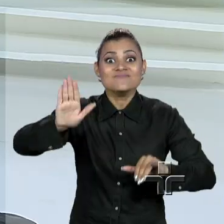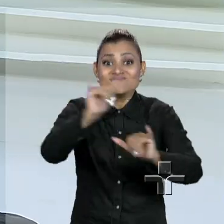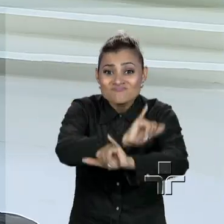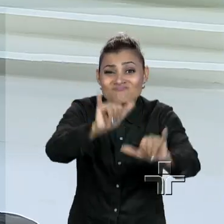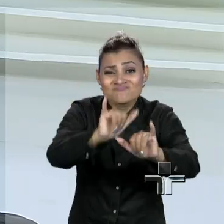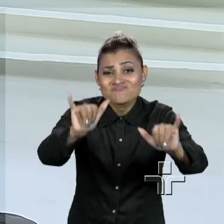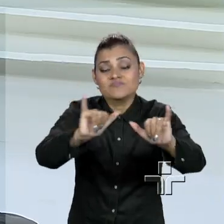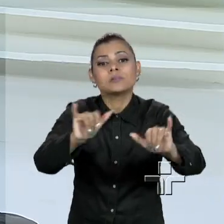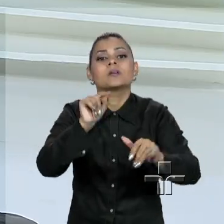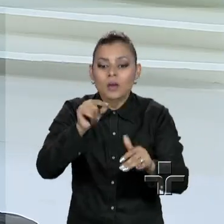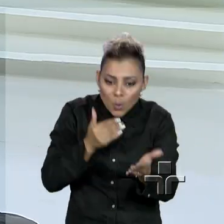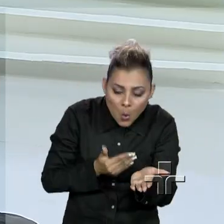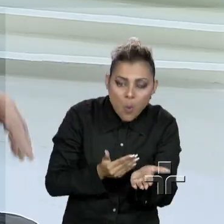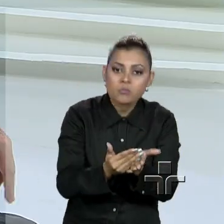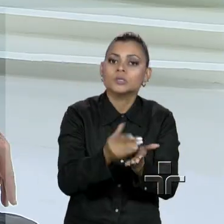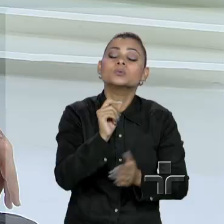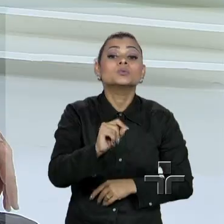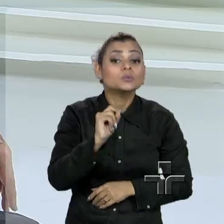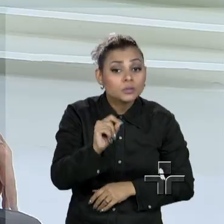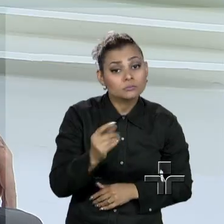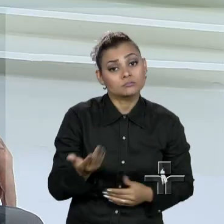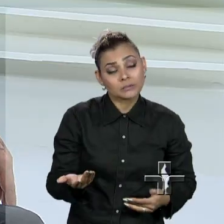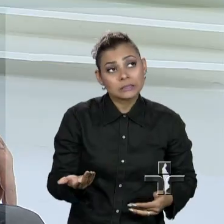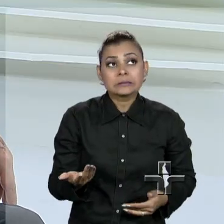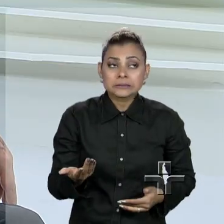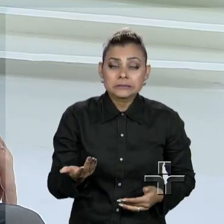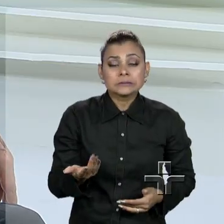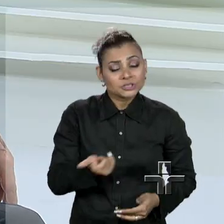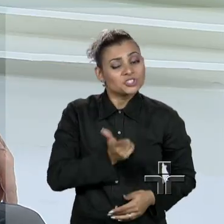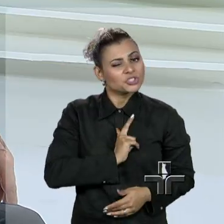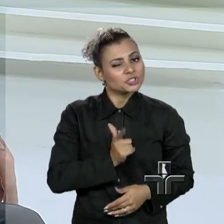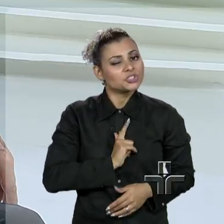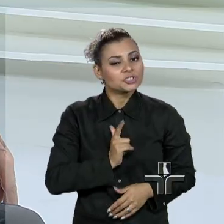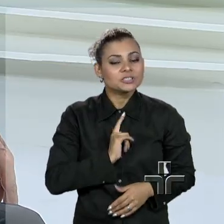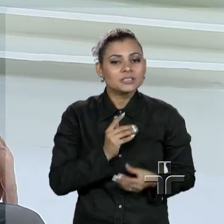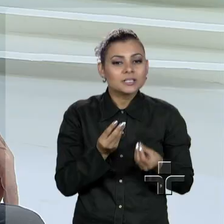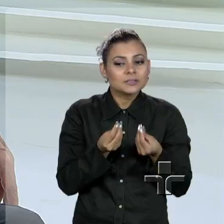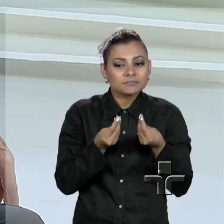restabeleceu uma certa, digamos,